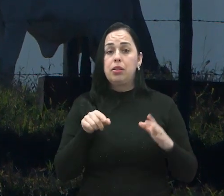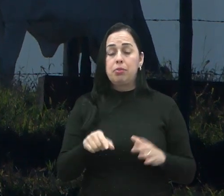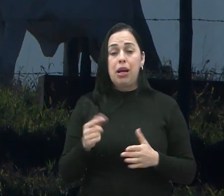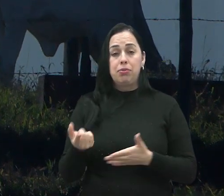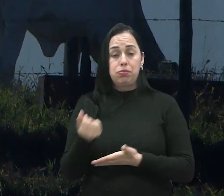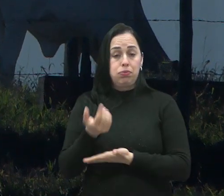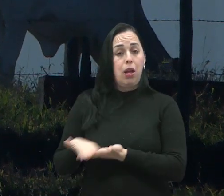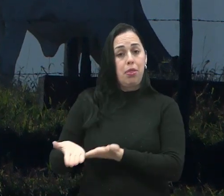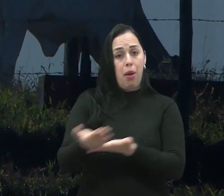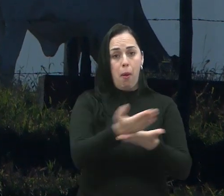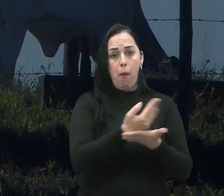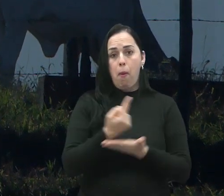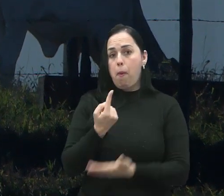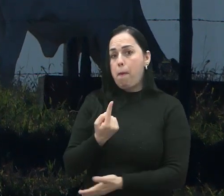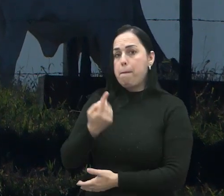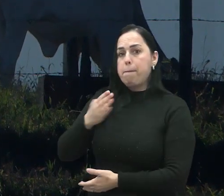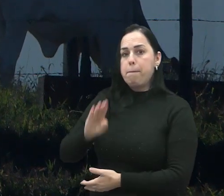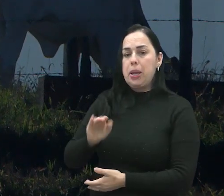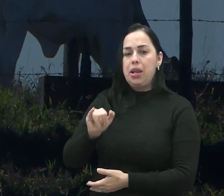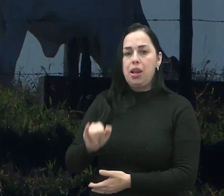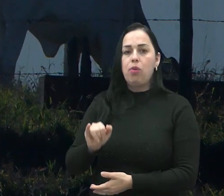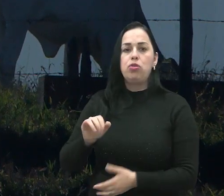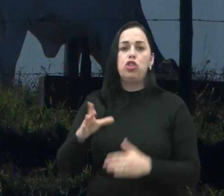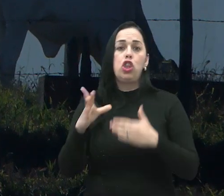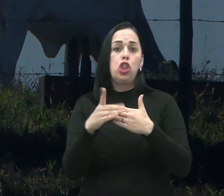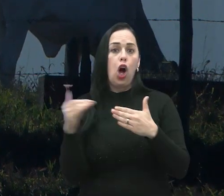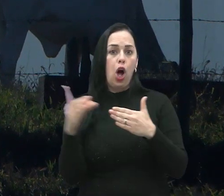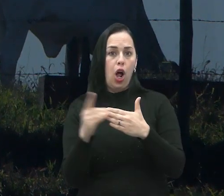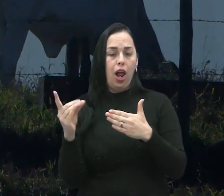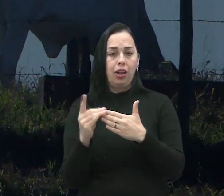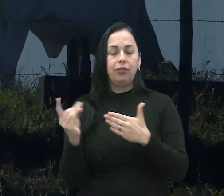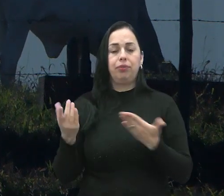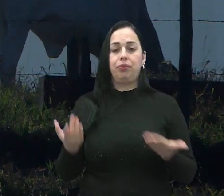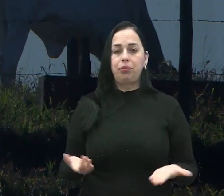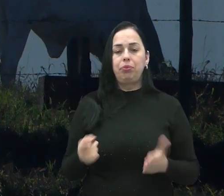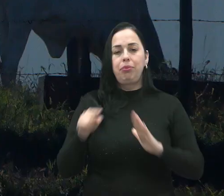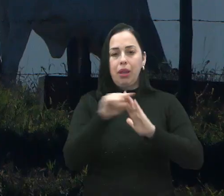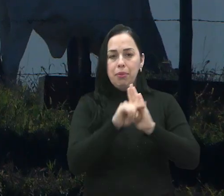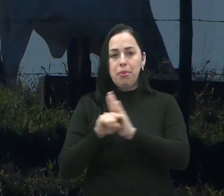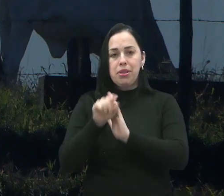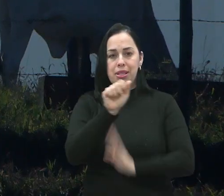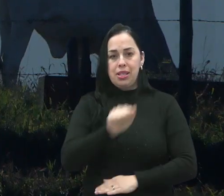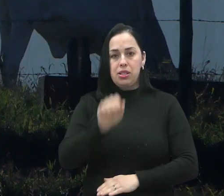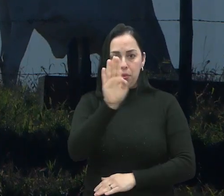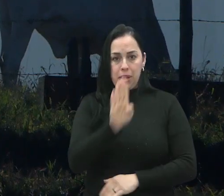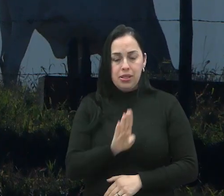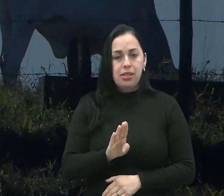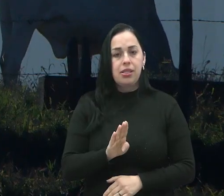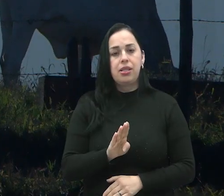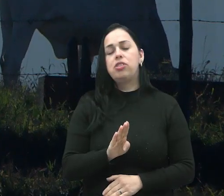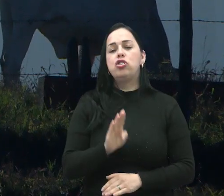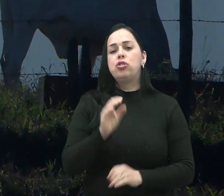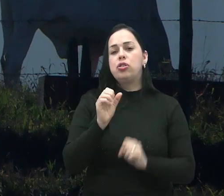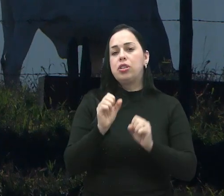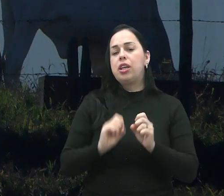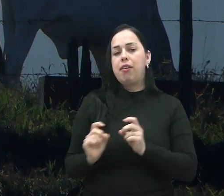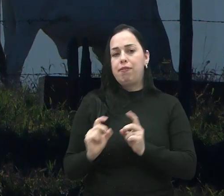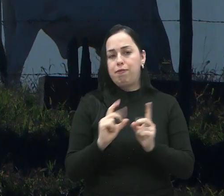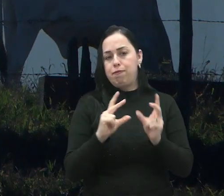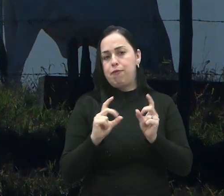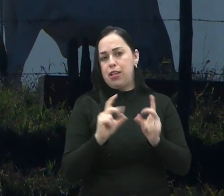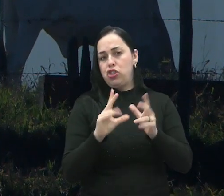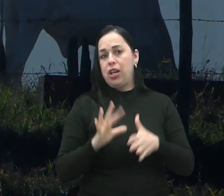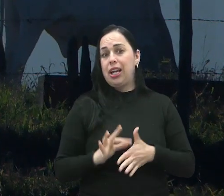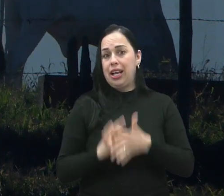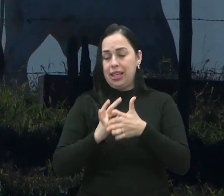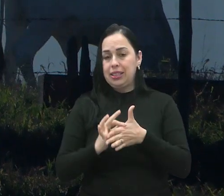de quase US$ 1,5 bilhão. Os dados são da Associação Brasileira das Indústrias Exportadoras de